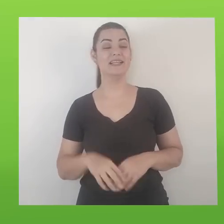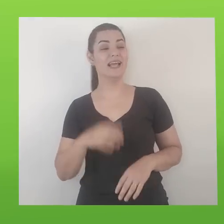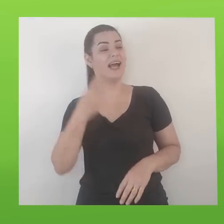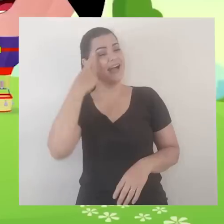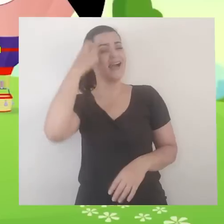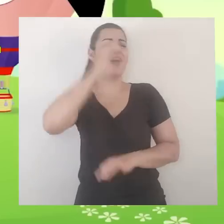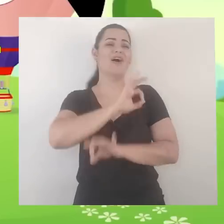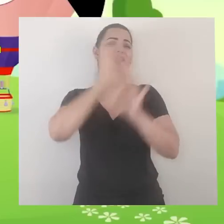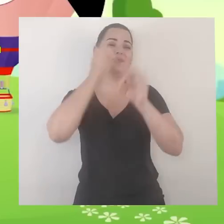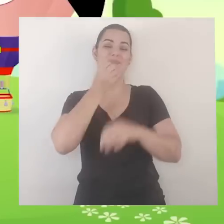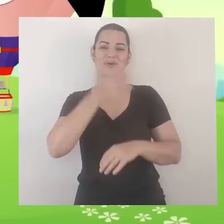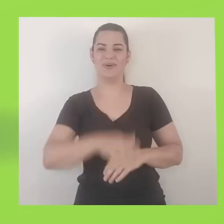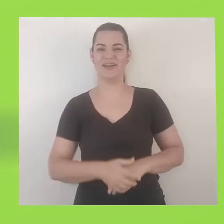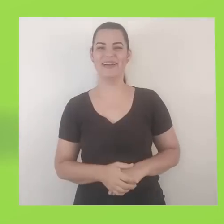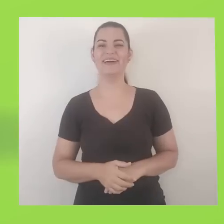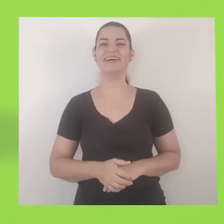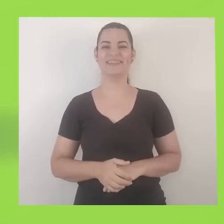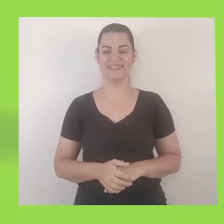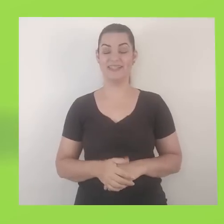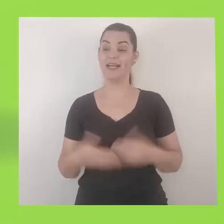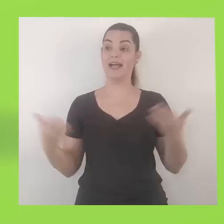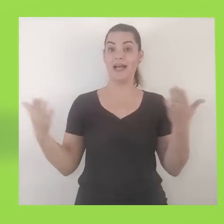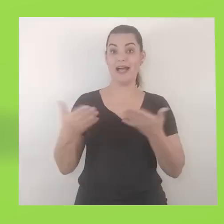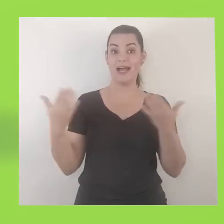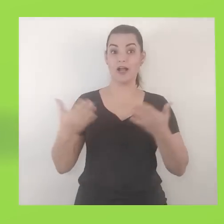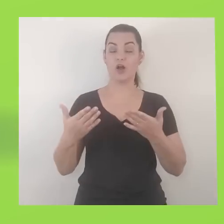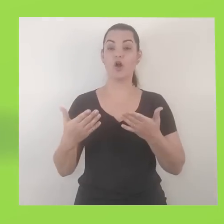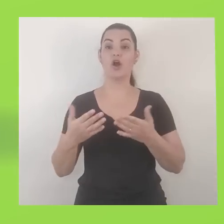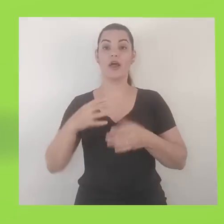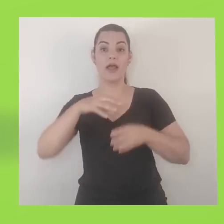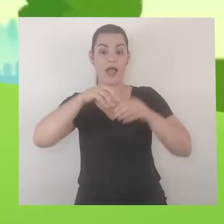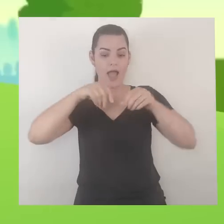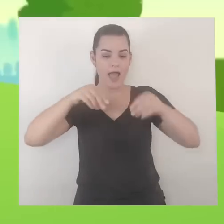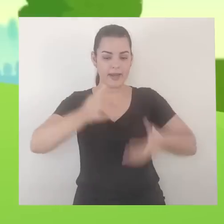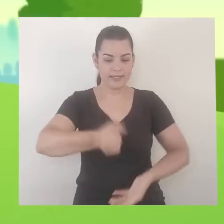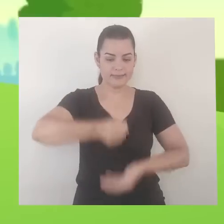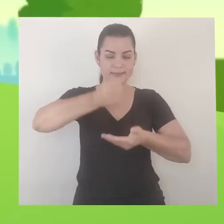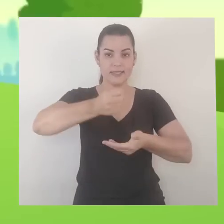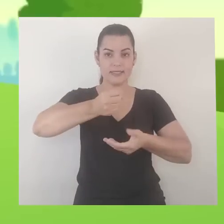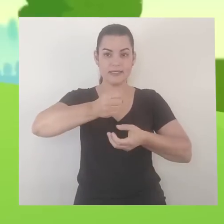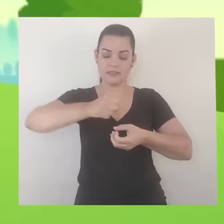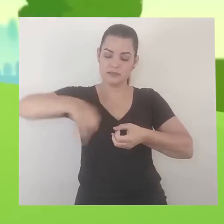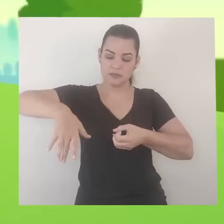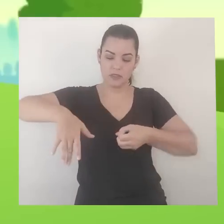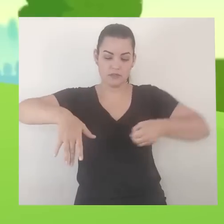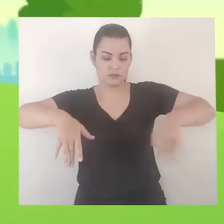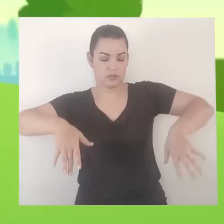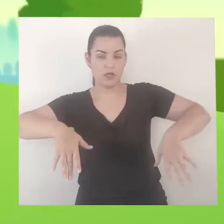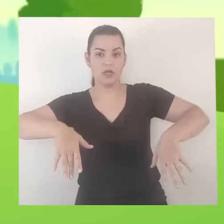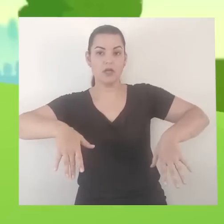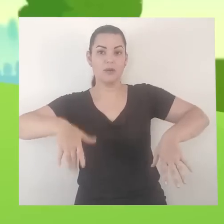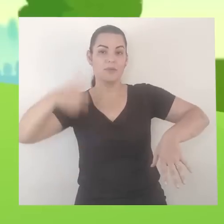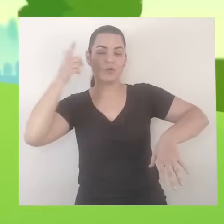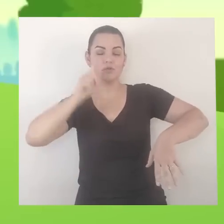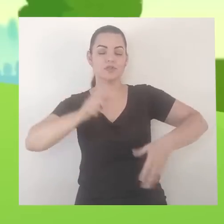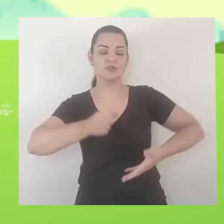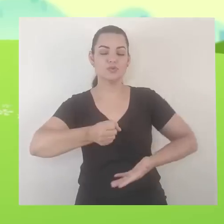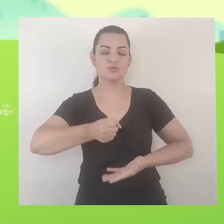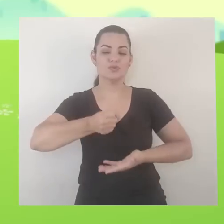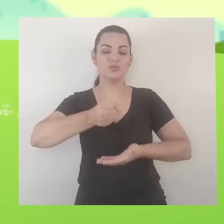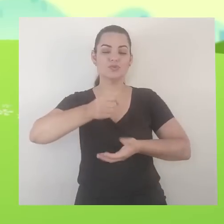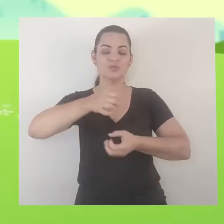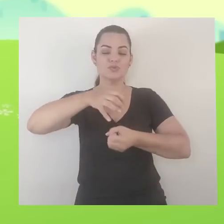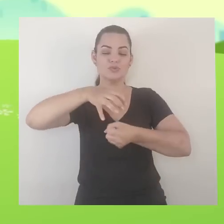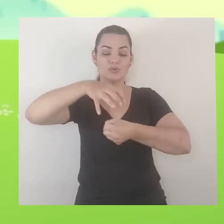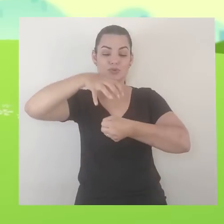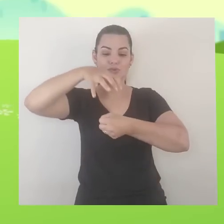Boa ideia, Cláudio! Agora só temos que soltar os saquinhos de areia para podermos subir lá pro céu. É